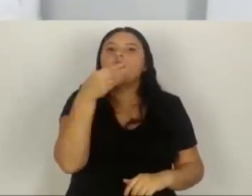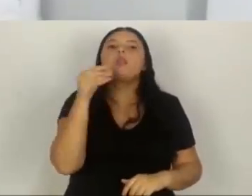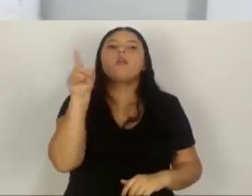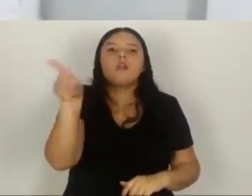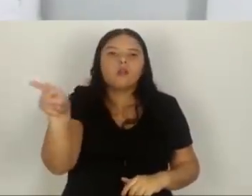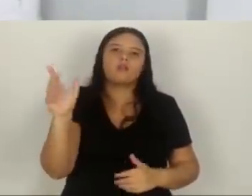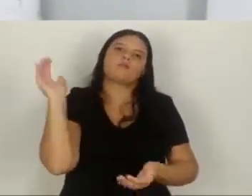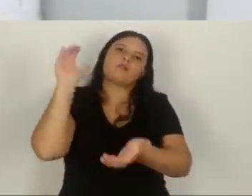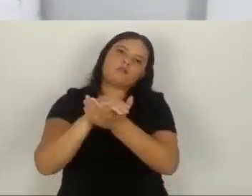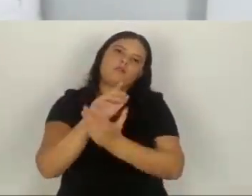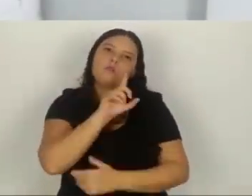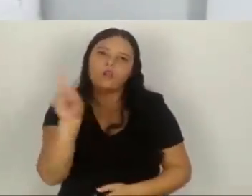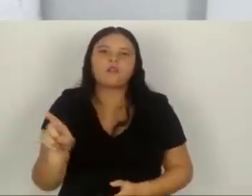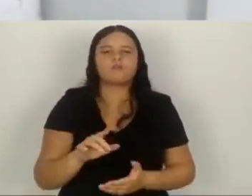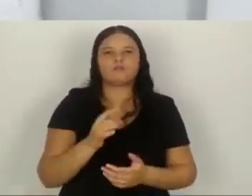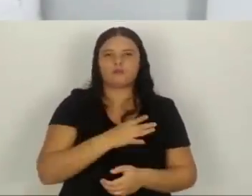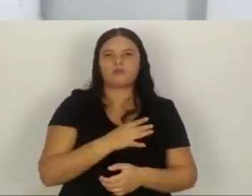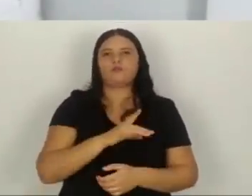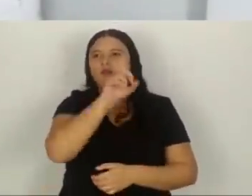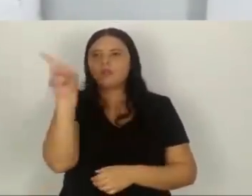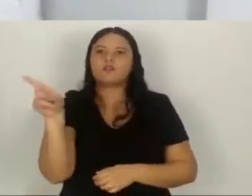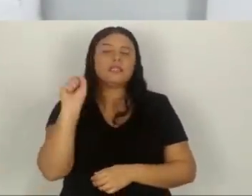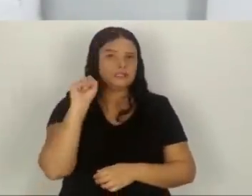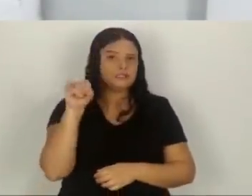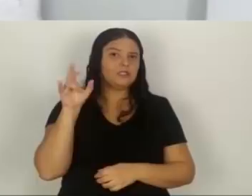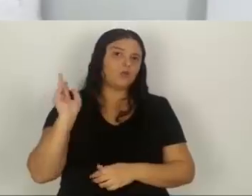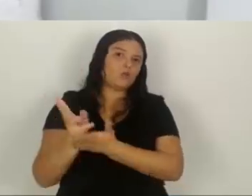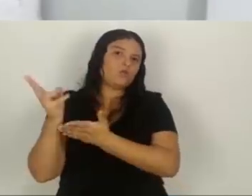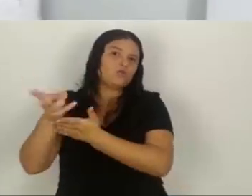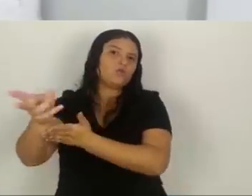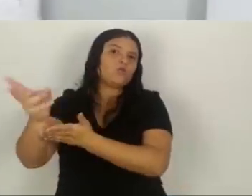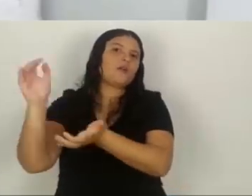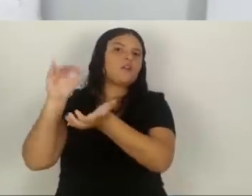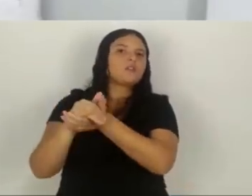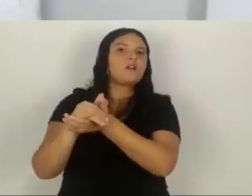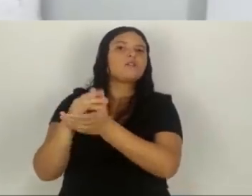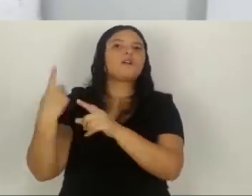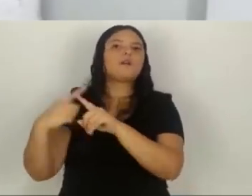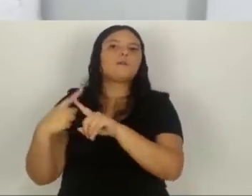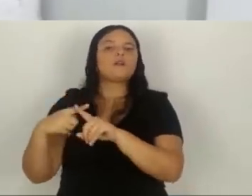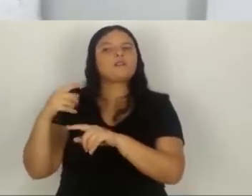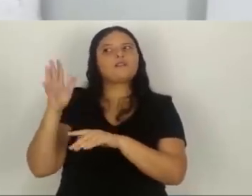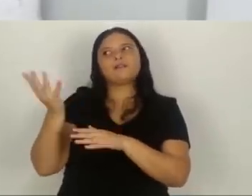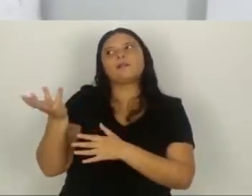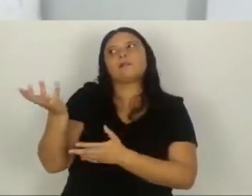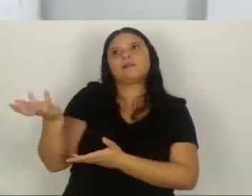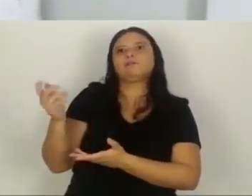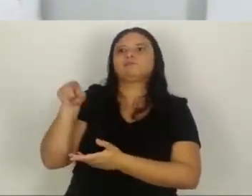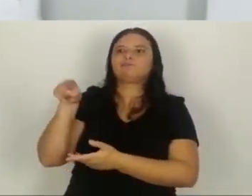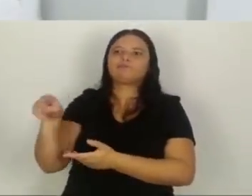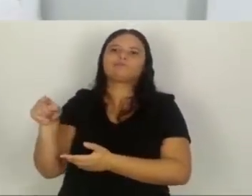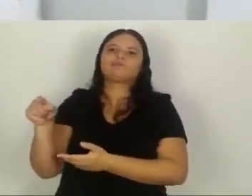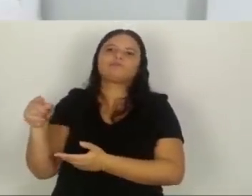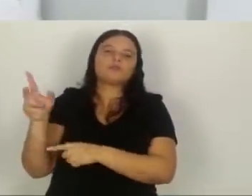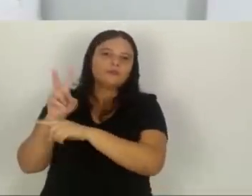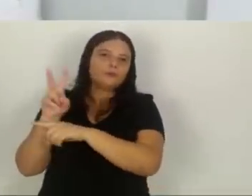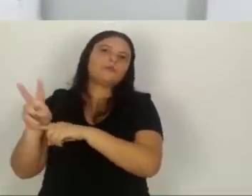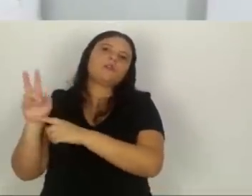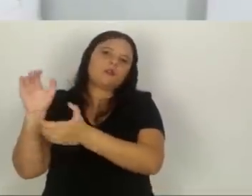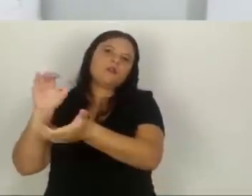ele é casado, né? E se ele continua casado, é porque ele preza de alguma maneira, né,